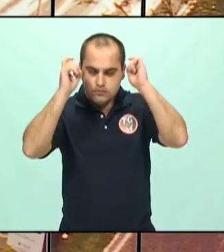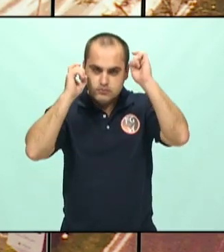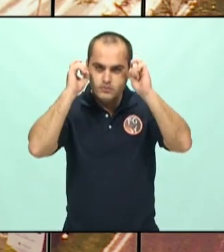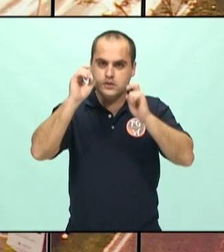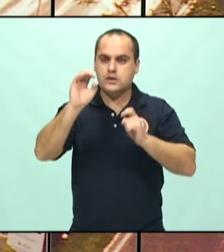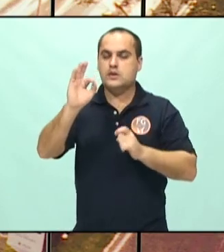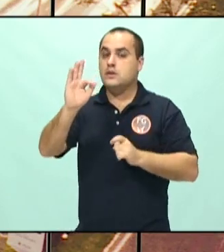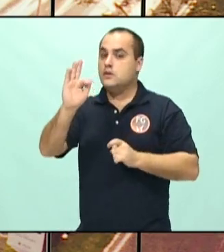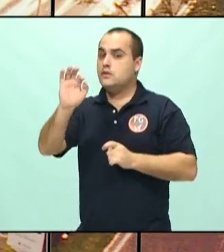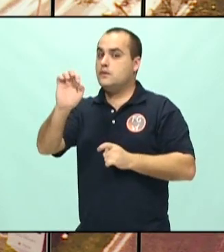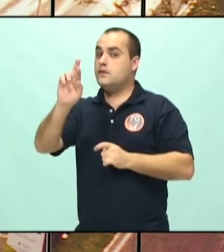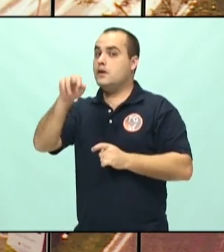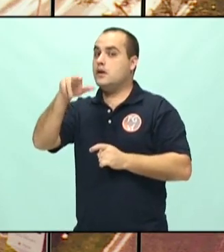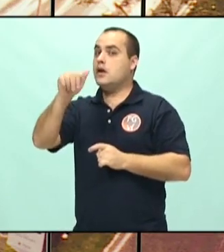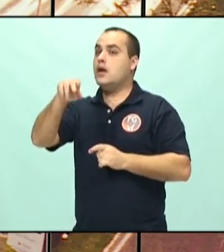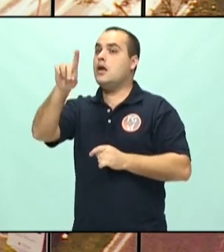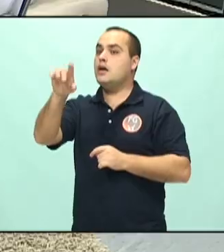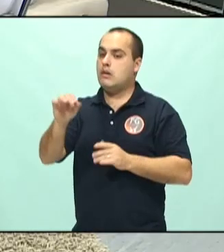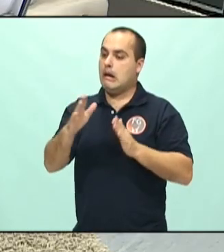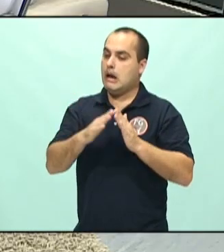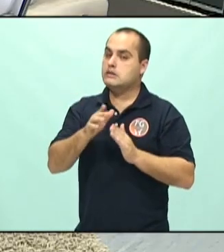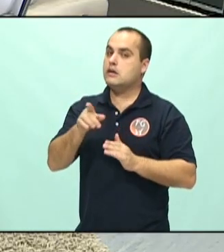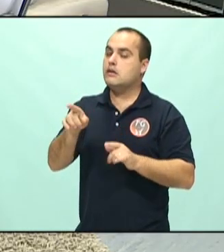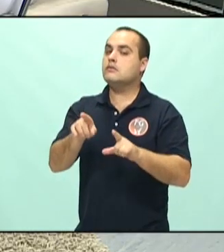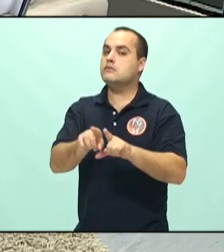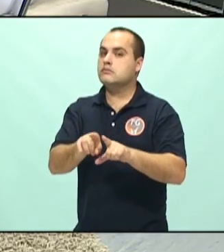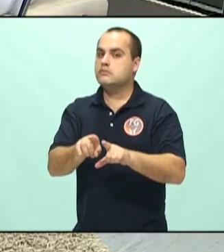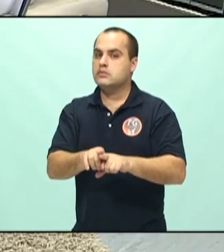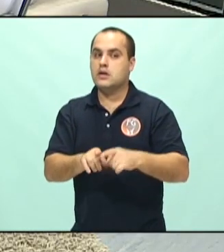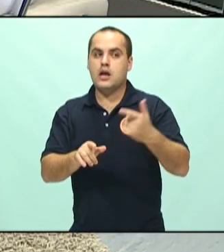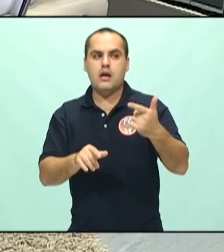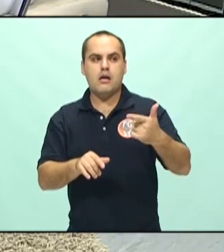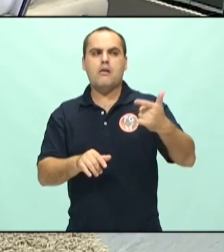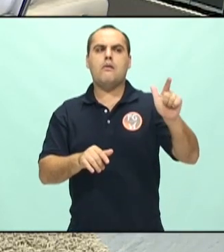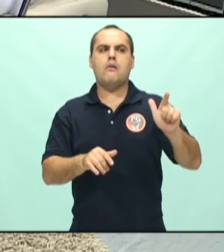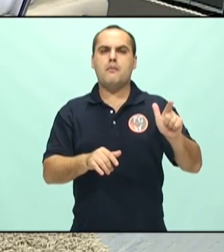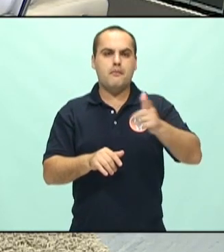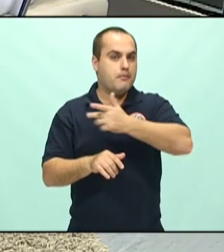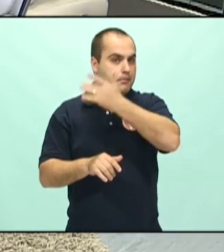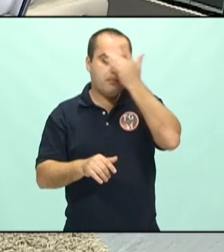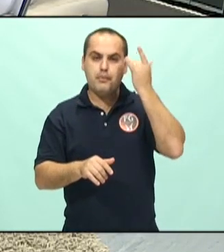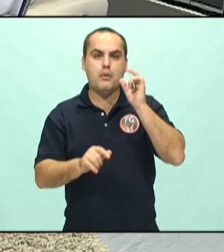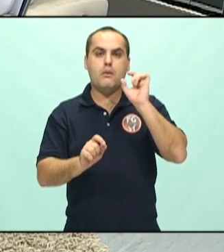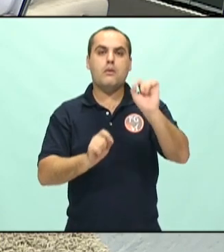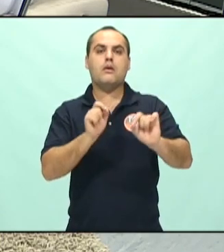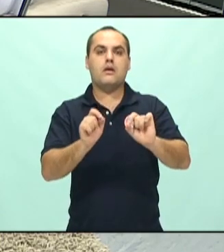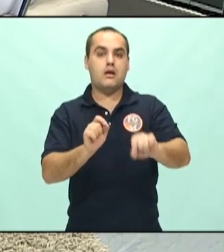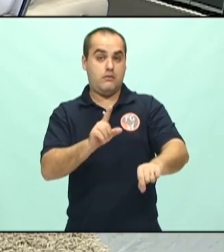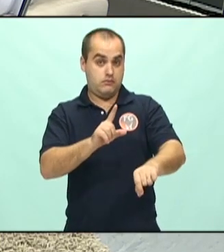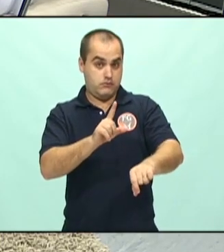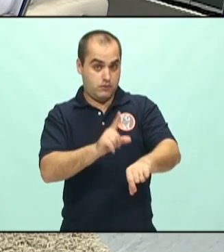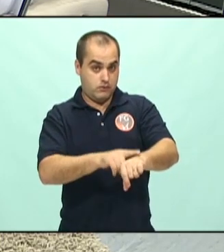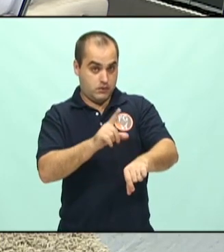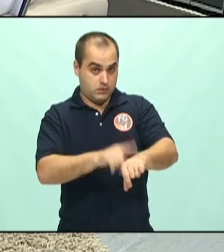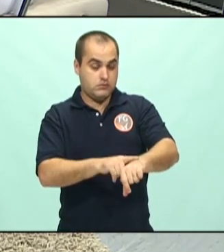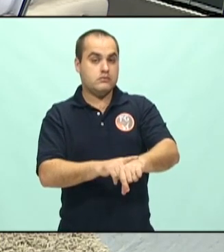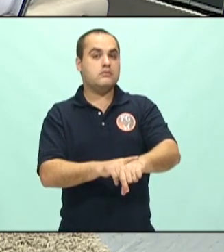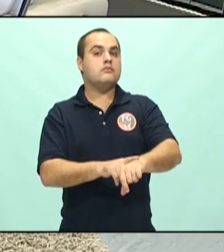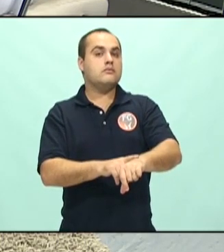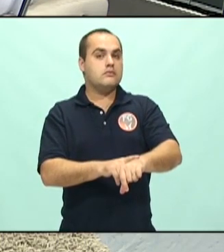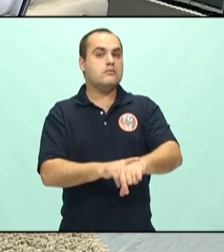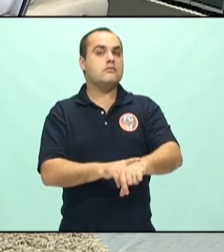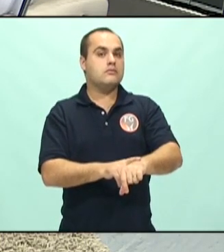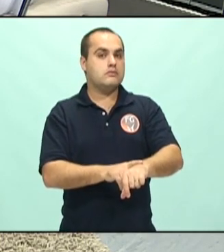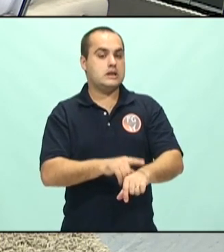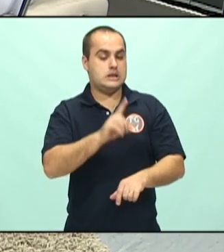também ele é em tantas outras pessoas que em horário de pico já pra atravessar aqui na